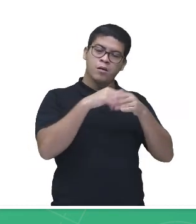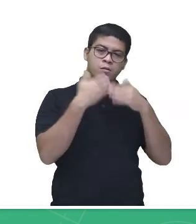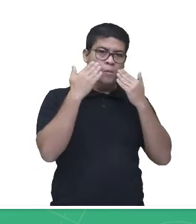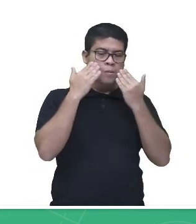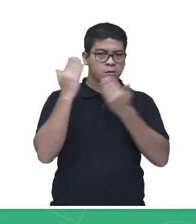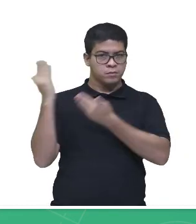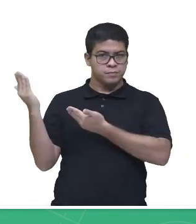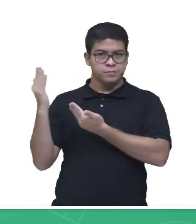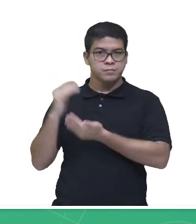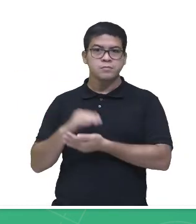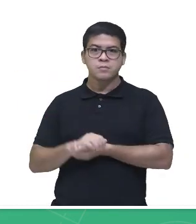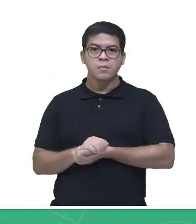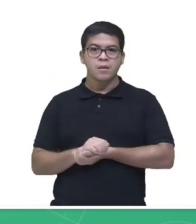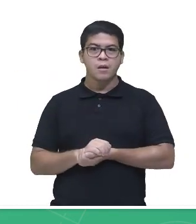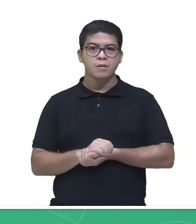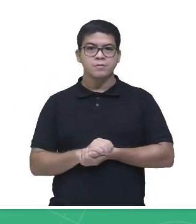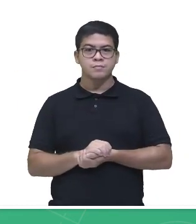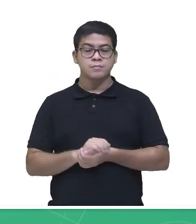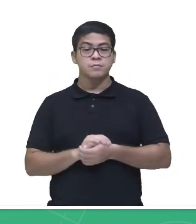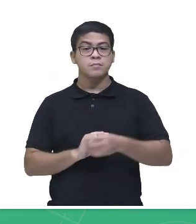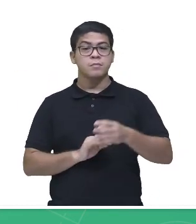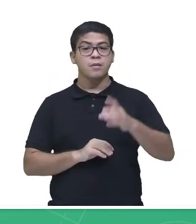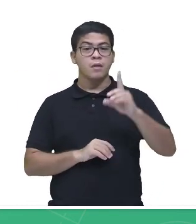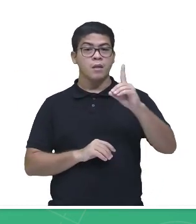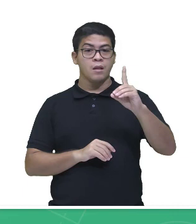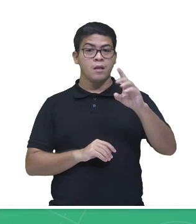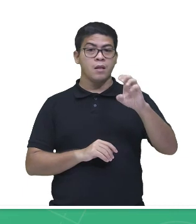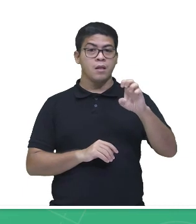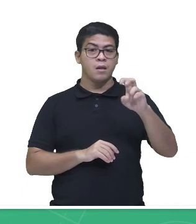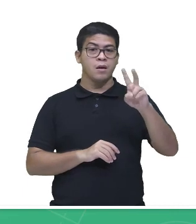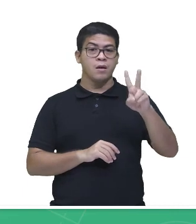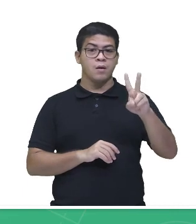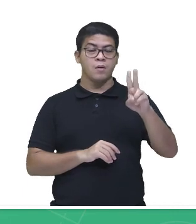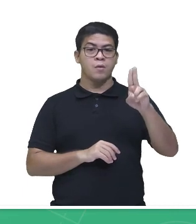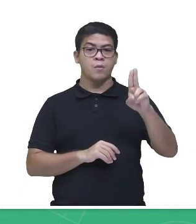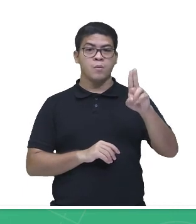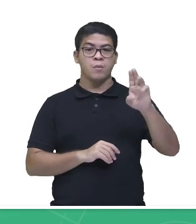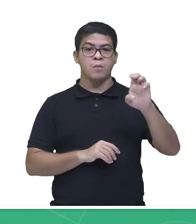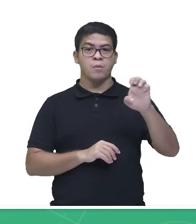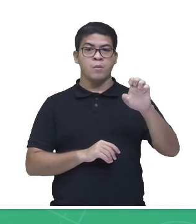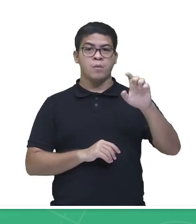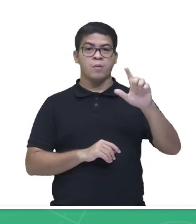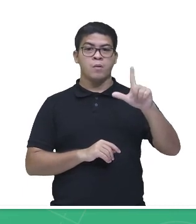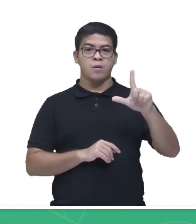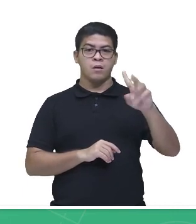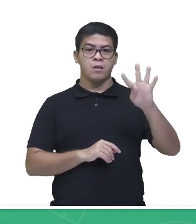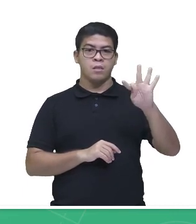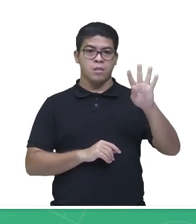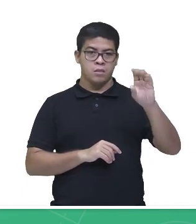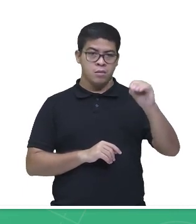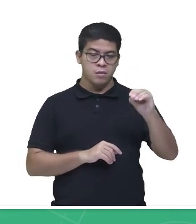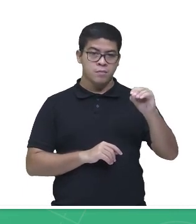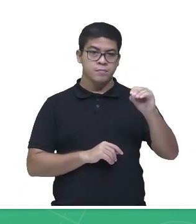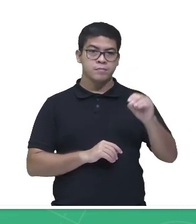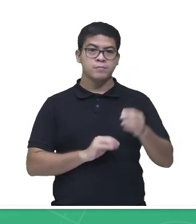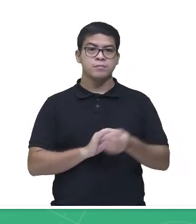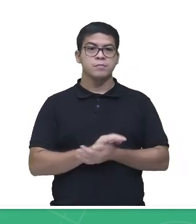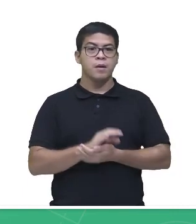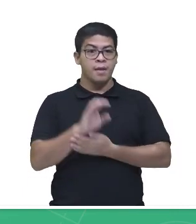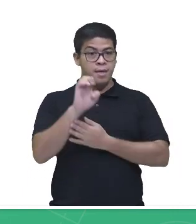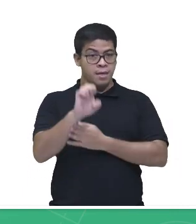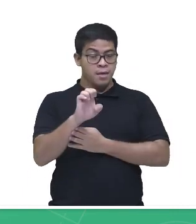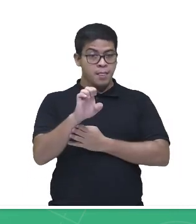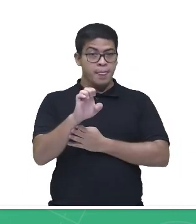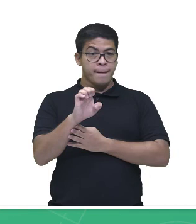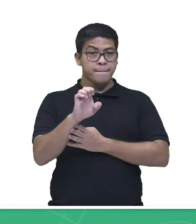al professor la tarea de biologia. Aqui já entregou o tu, né? Se é tu, aqui vai começar